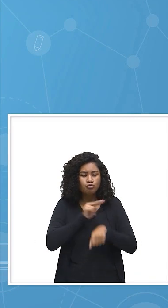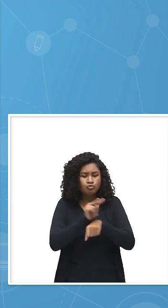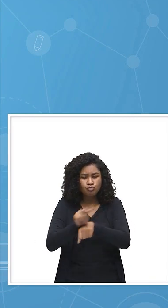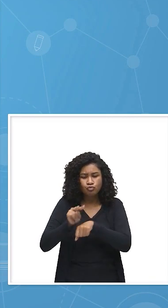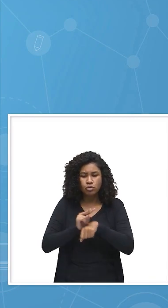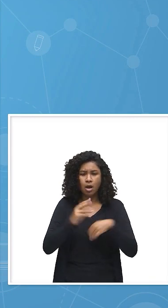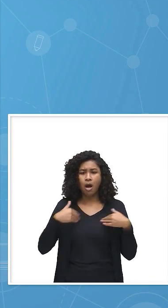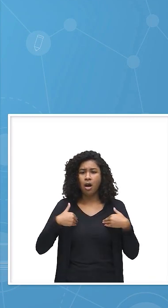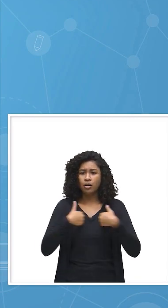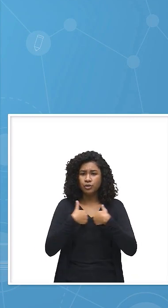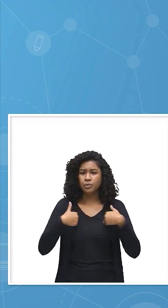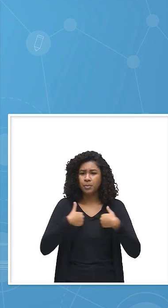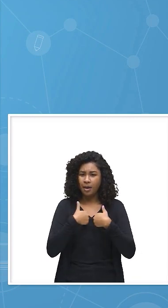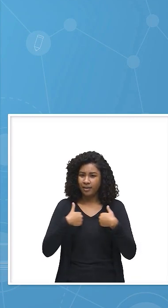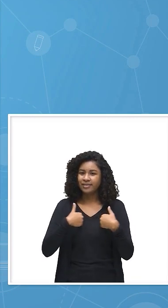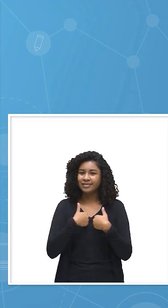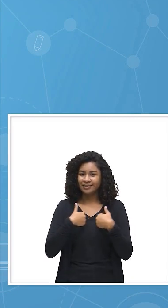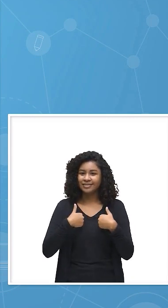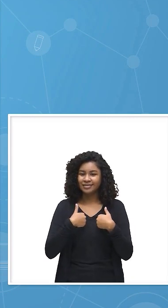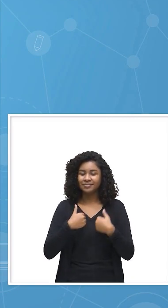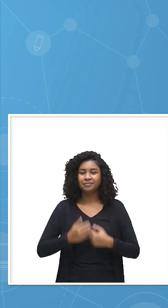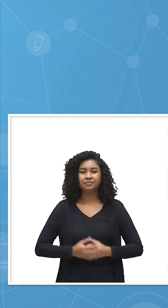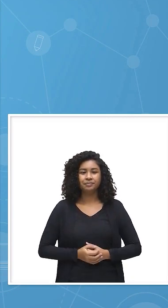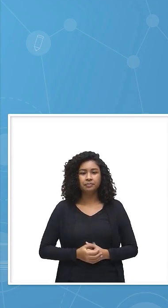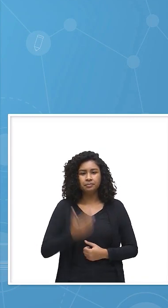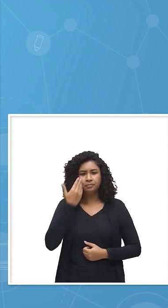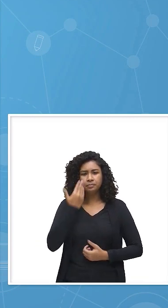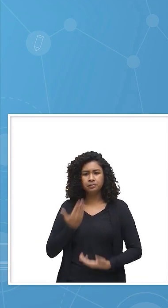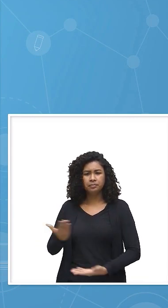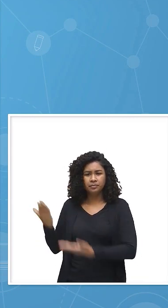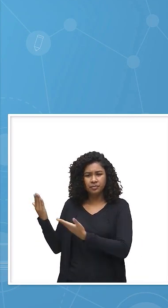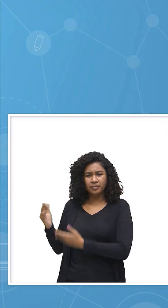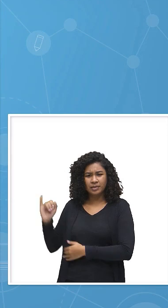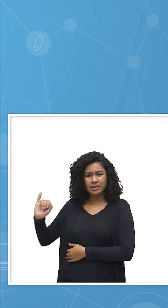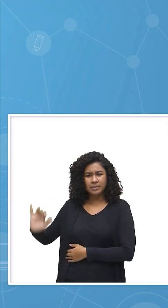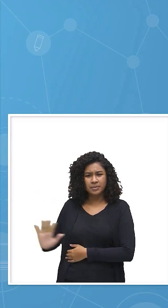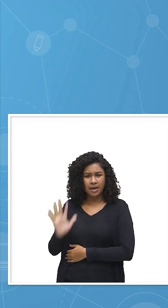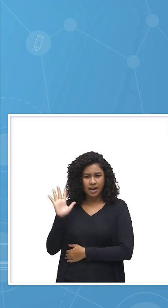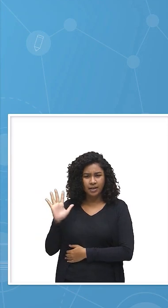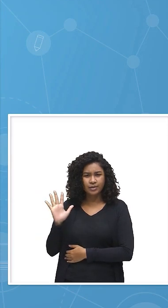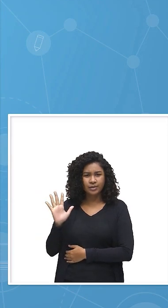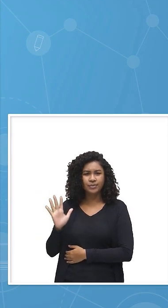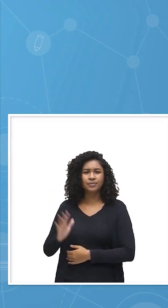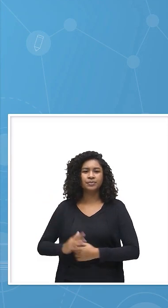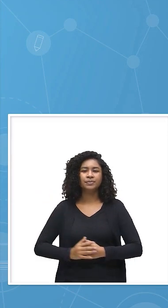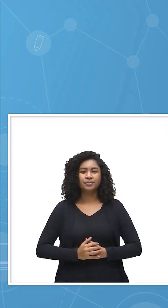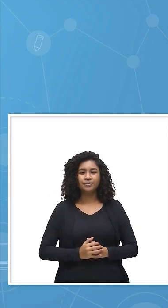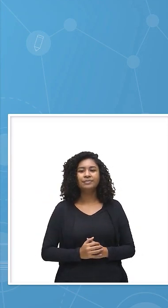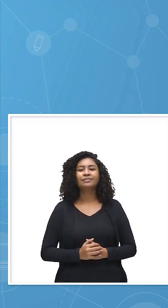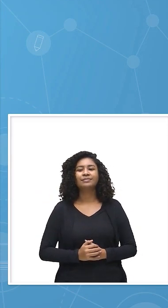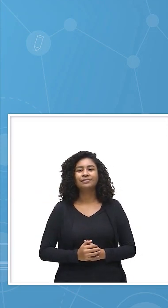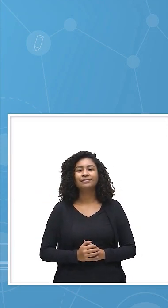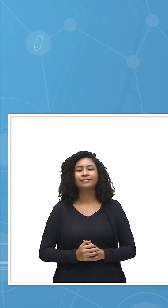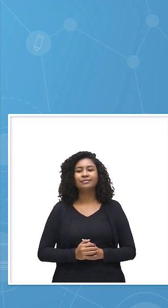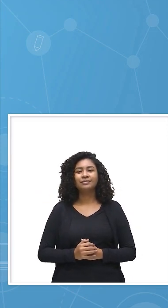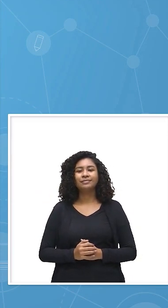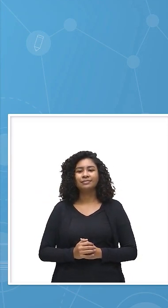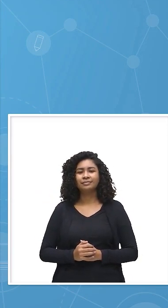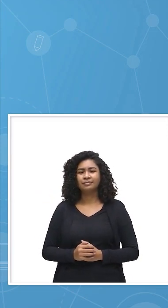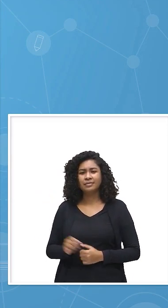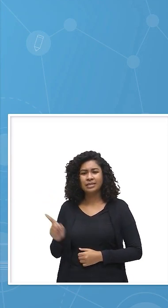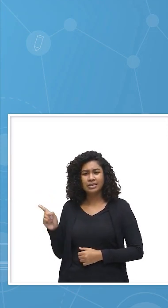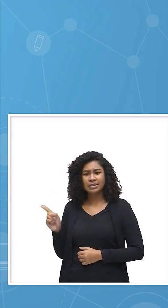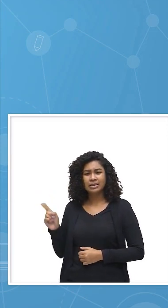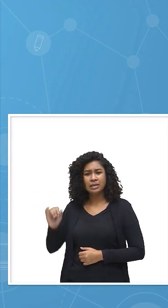o pastoreio. Aqui a gente tem uma imagem lá da minha terra, né? Uma imagem aqui, inclusive isso aqui, gente, é um